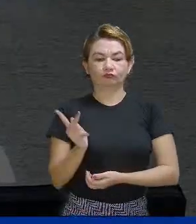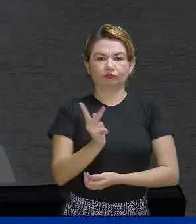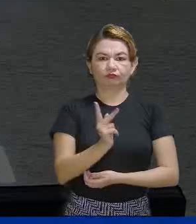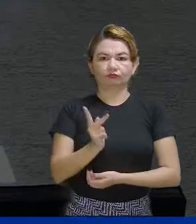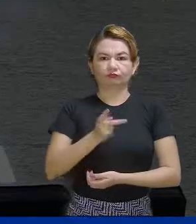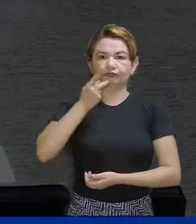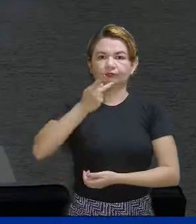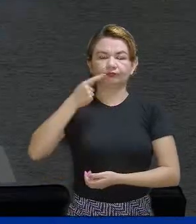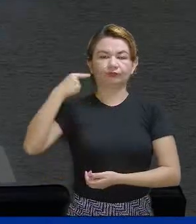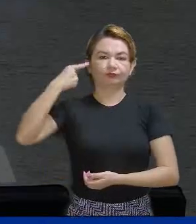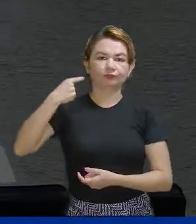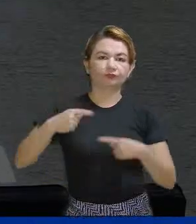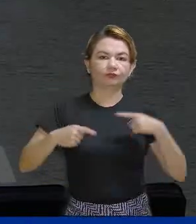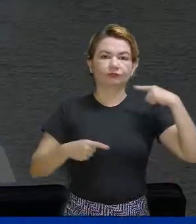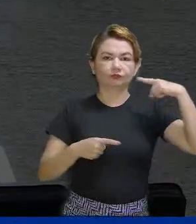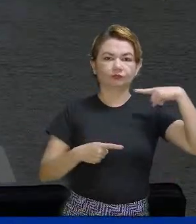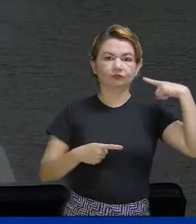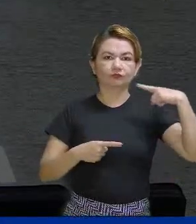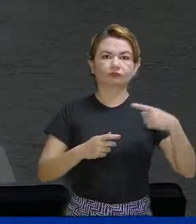corrente